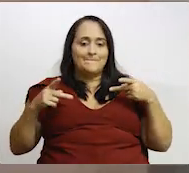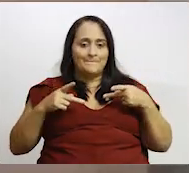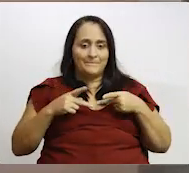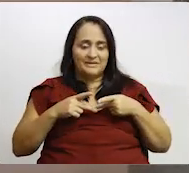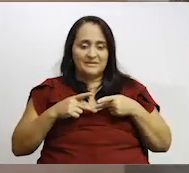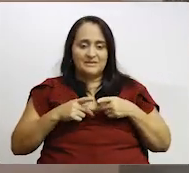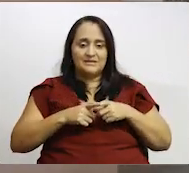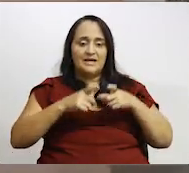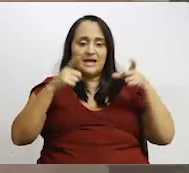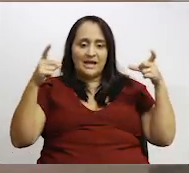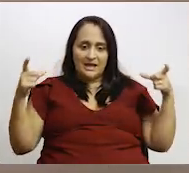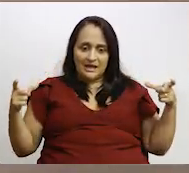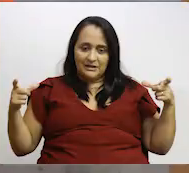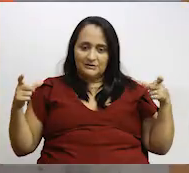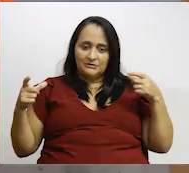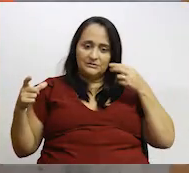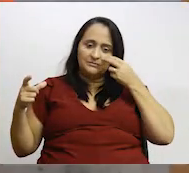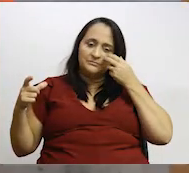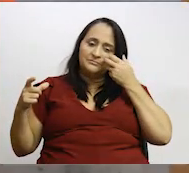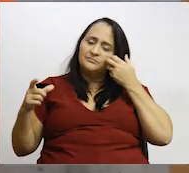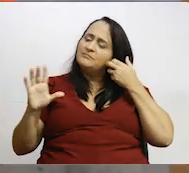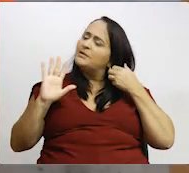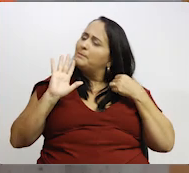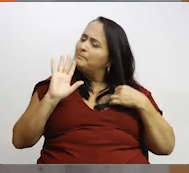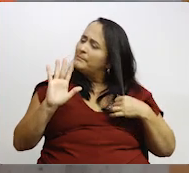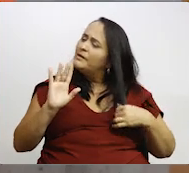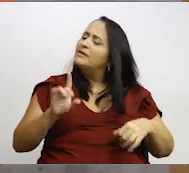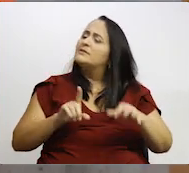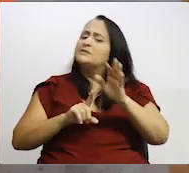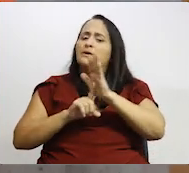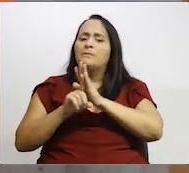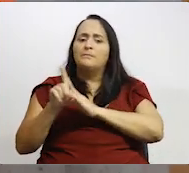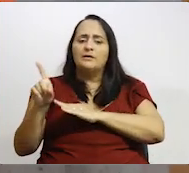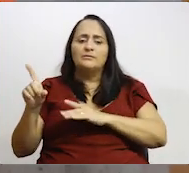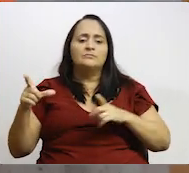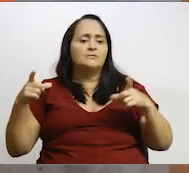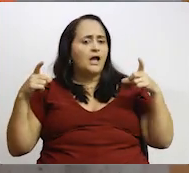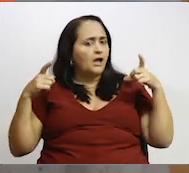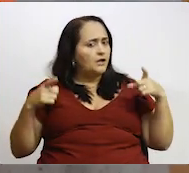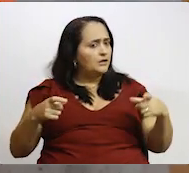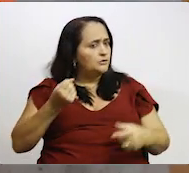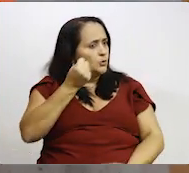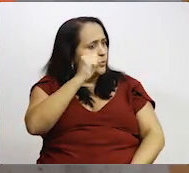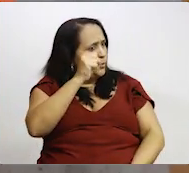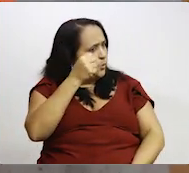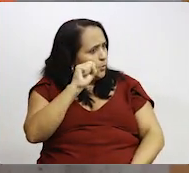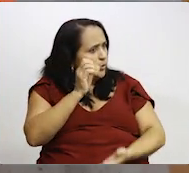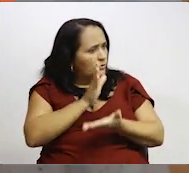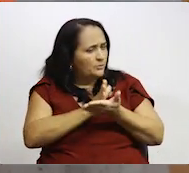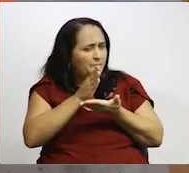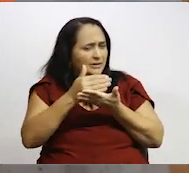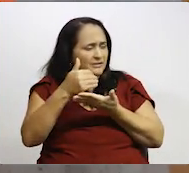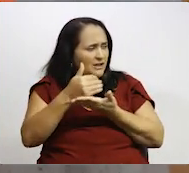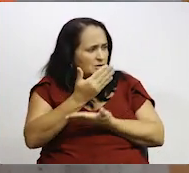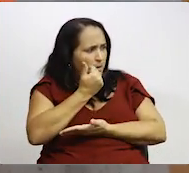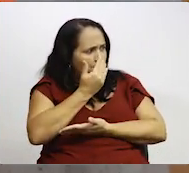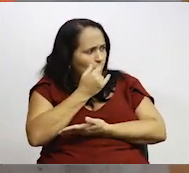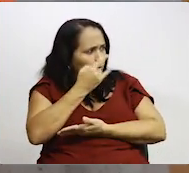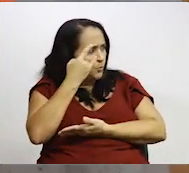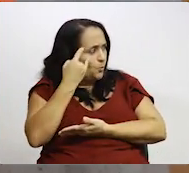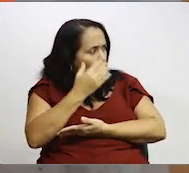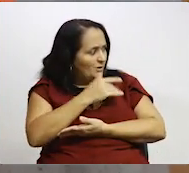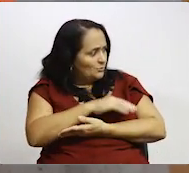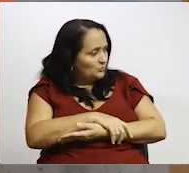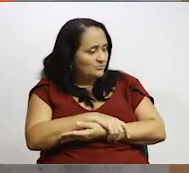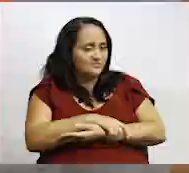Uma pizza grande, por favor. Ótima escolha. Mas me perdoe, a pizza grande tem 8 pedaços.